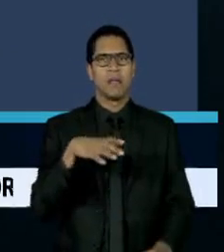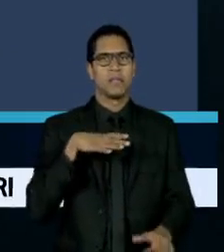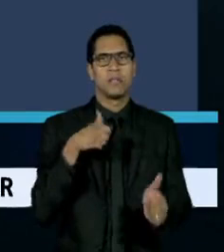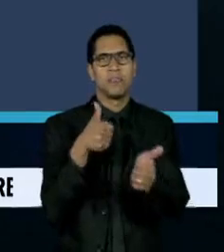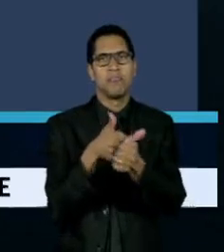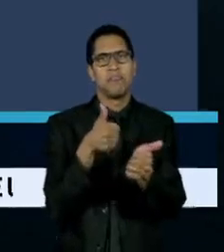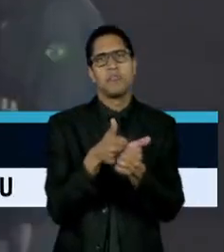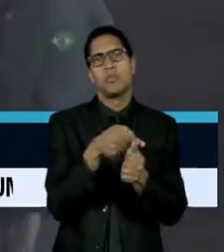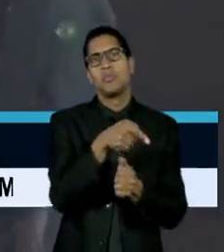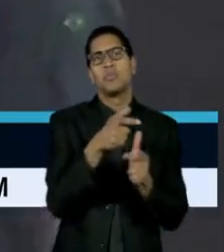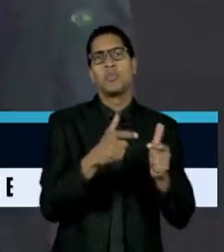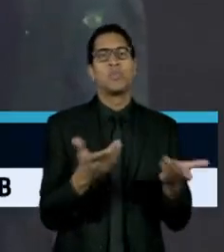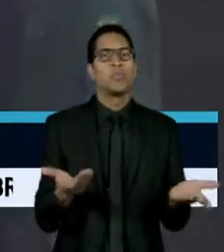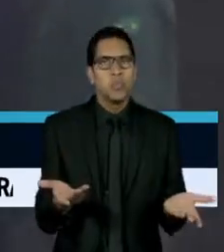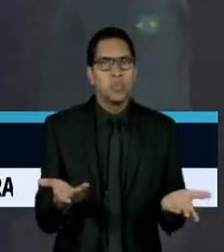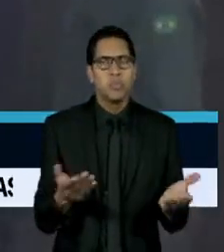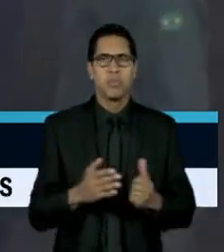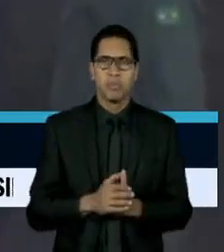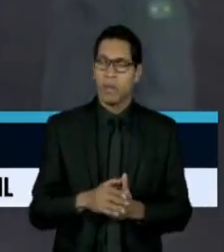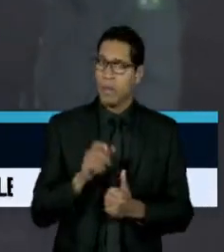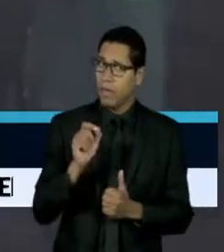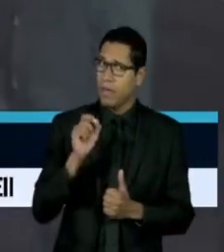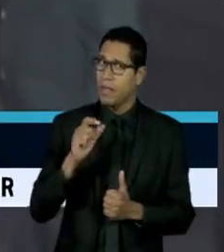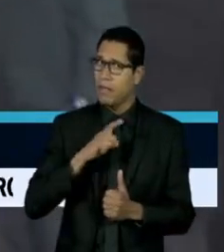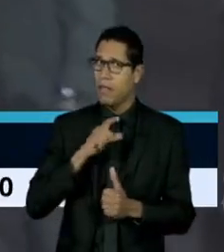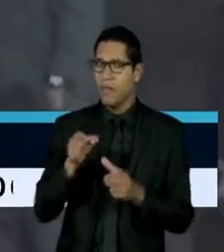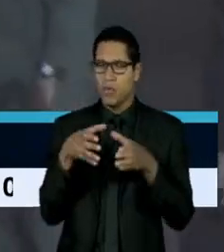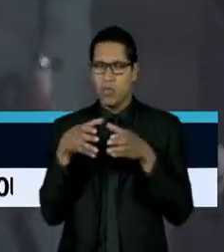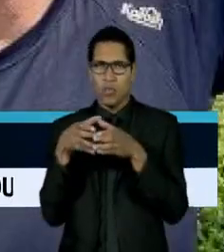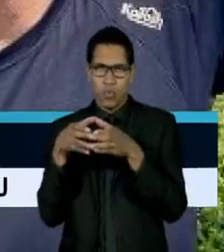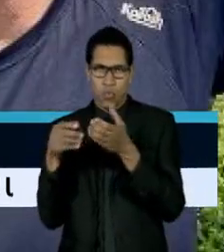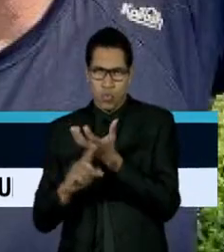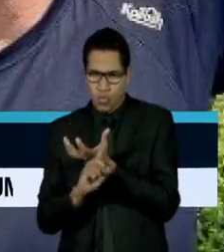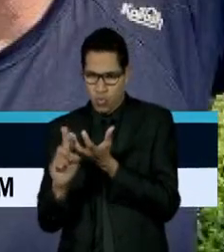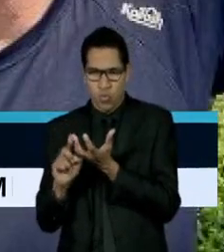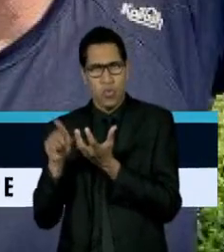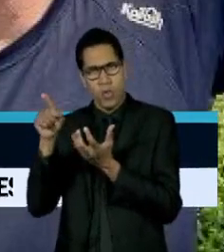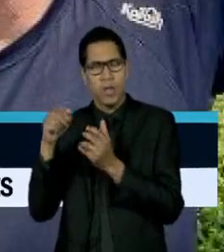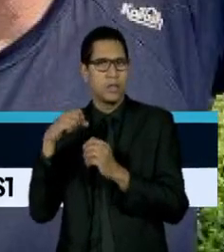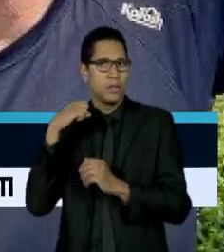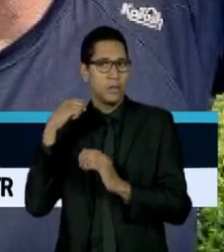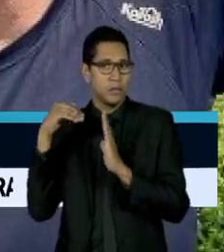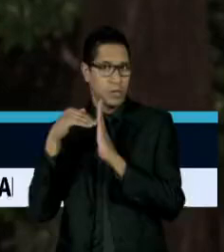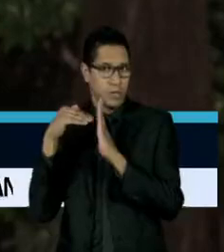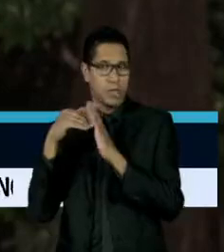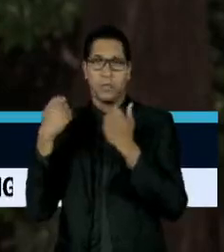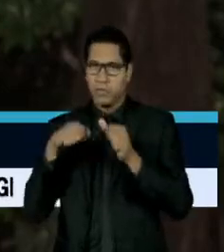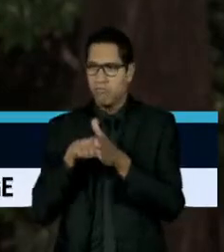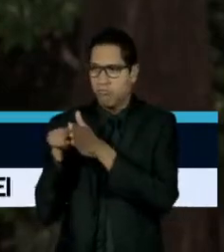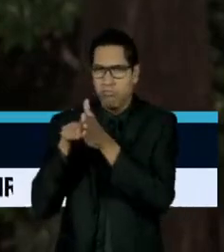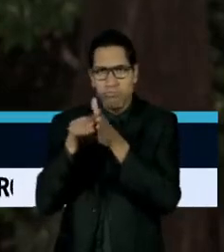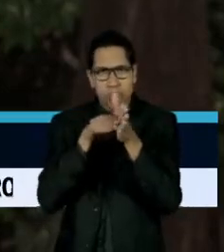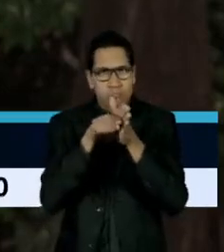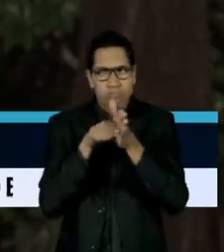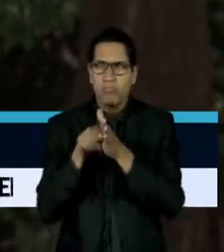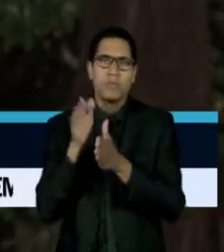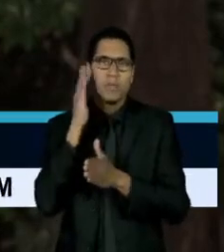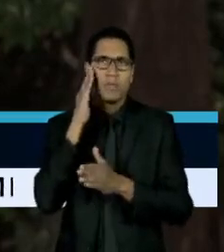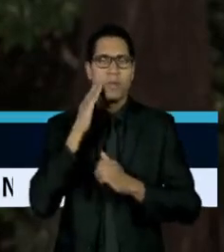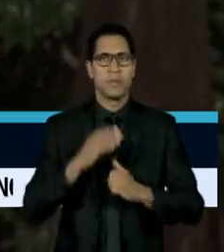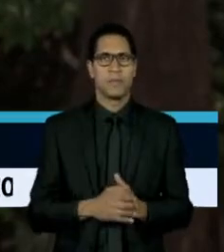próxima, e afirma que a comissão externa instalada no Senado vai procurar respostas. A primeira a